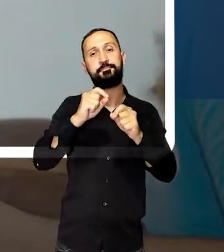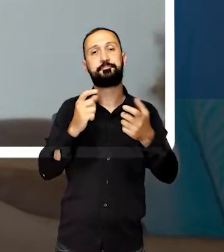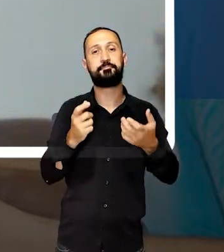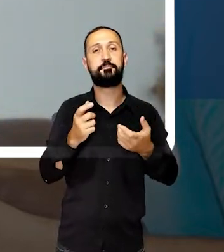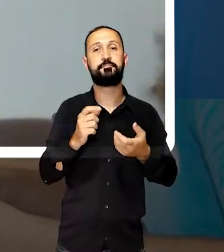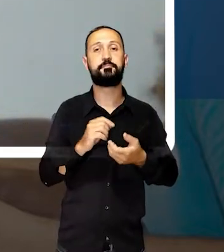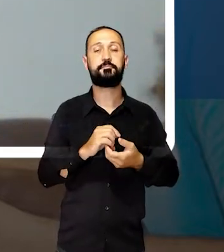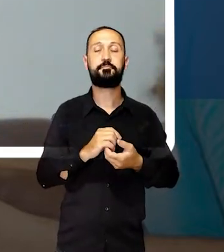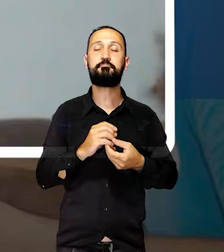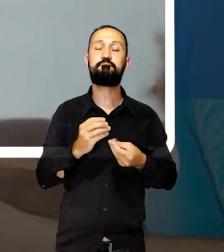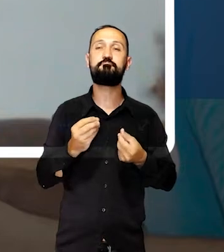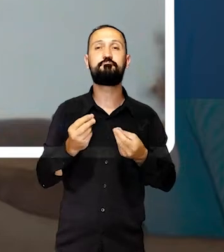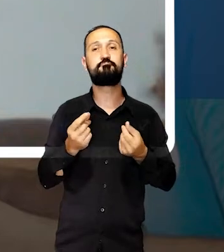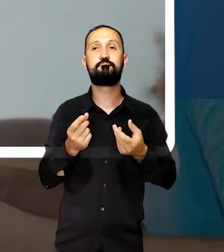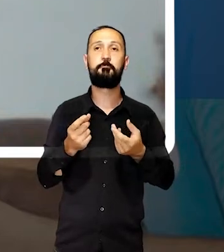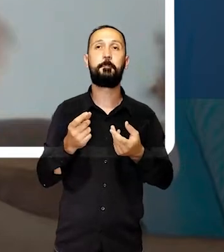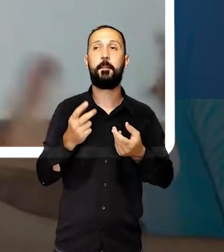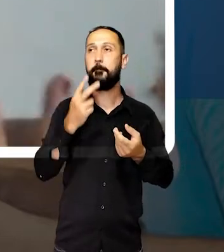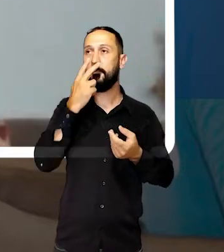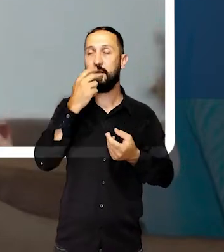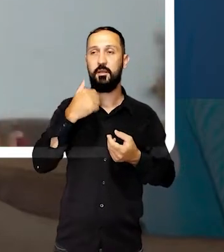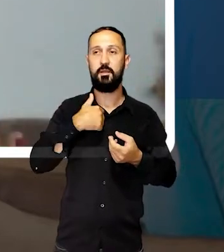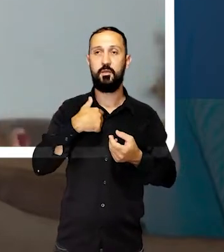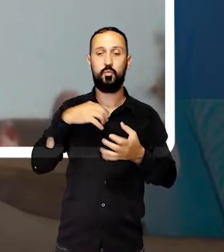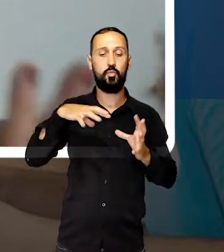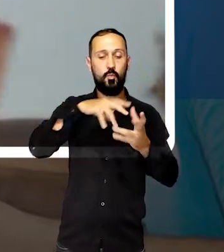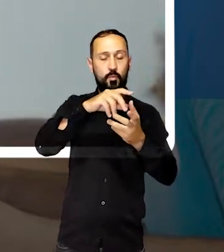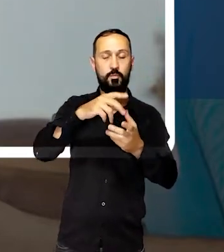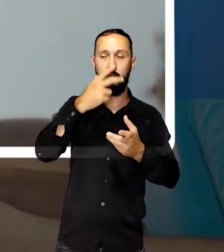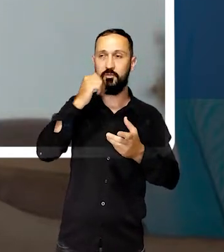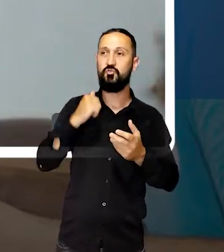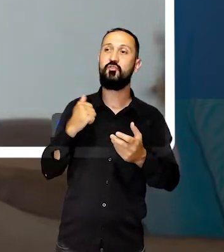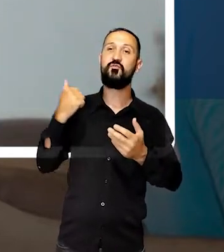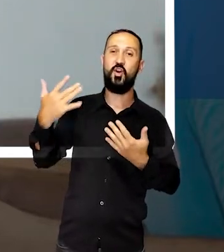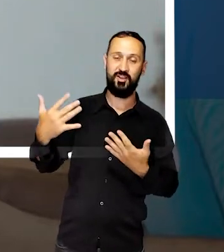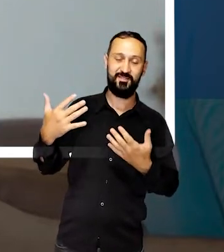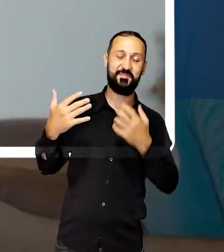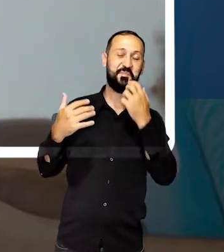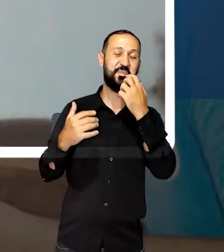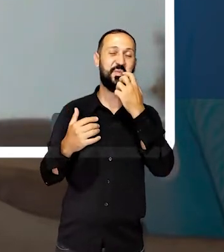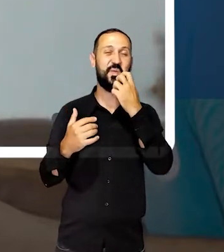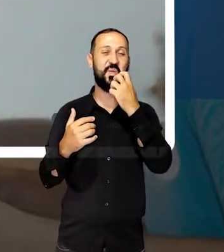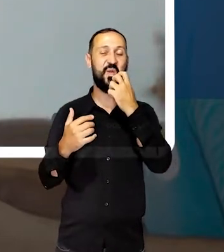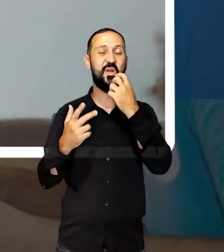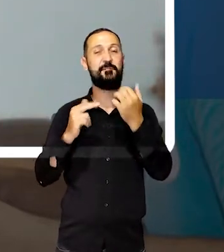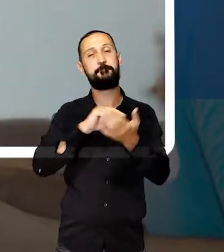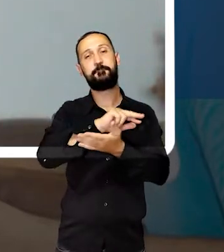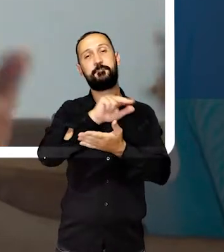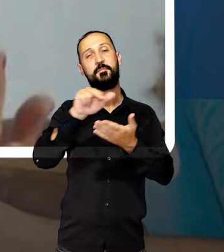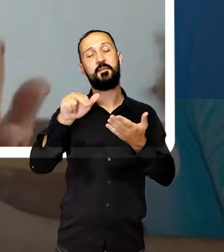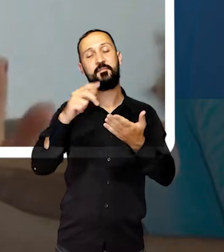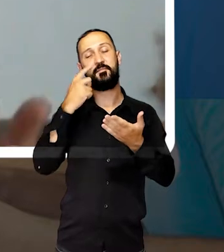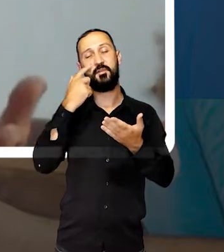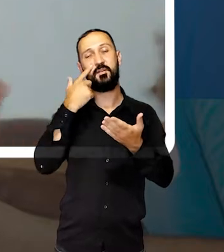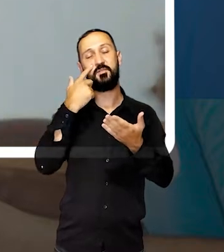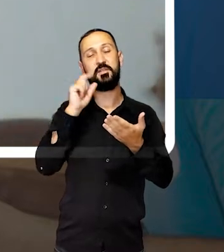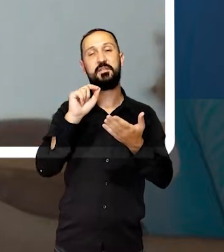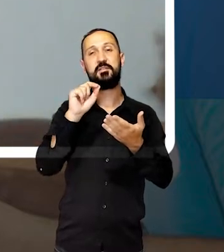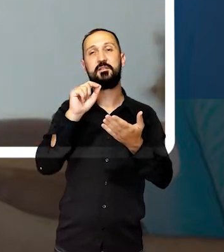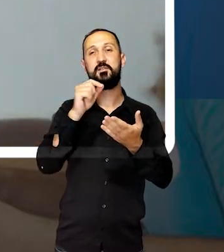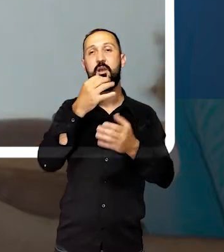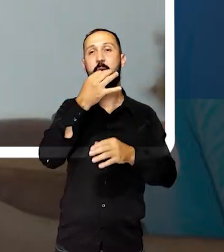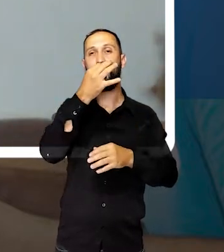tenho, como estrangeira no mundo, mas tenho essas diversas